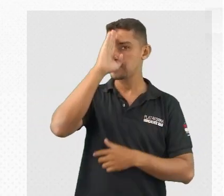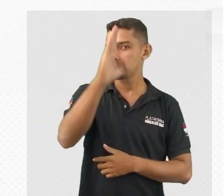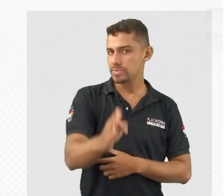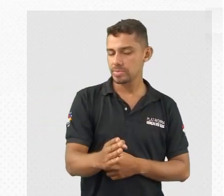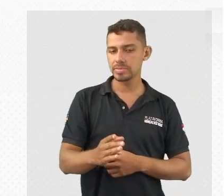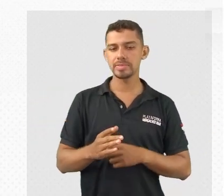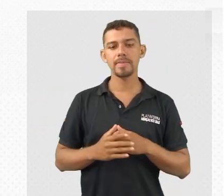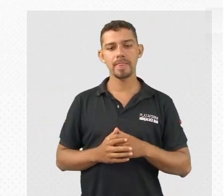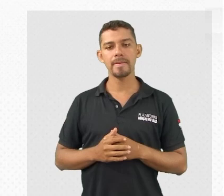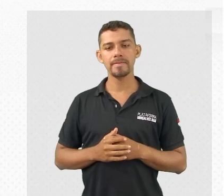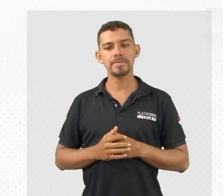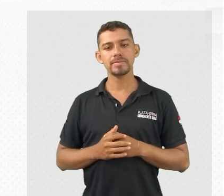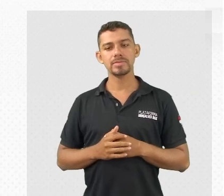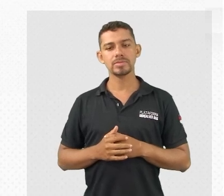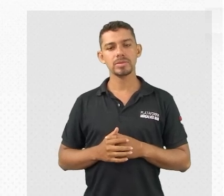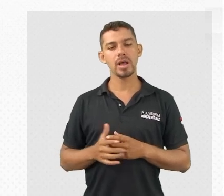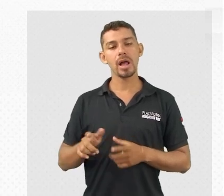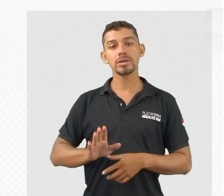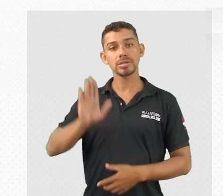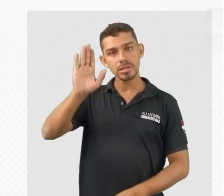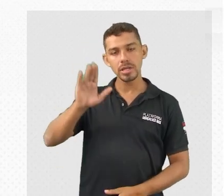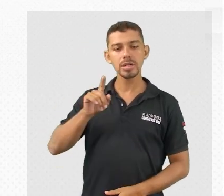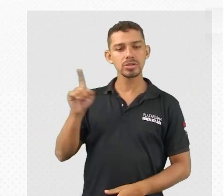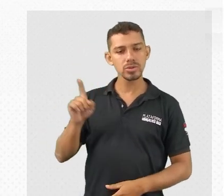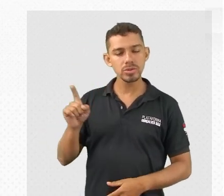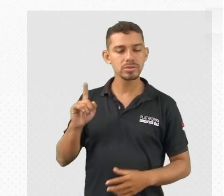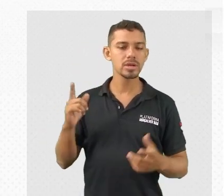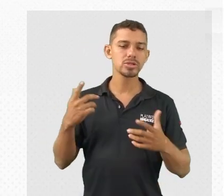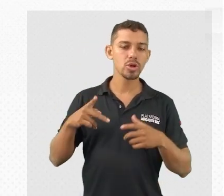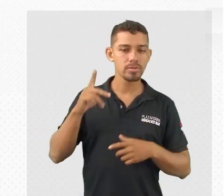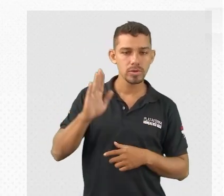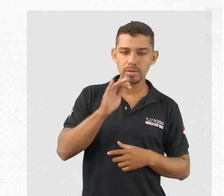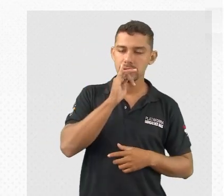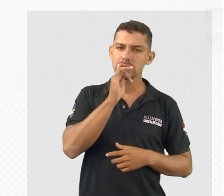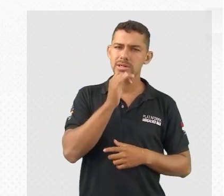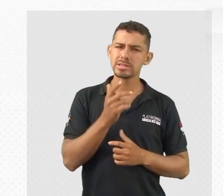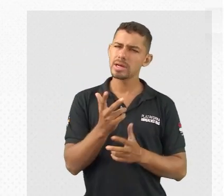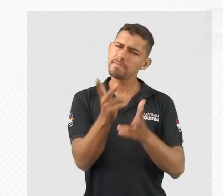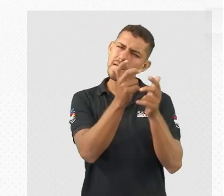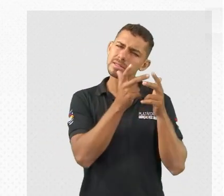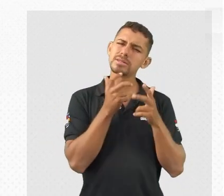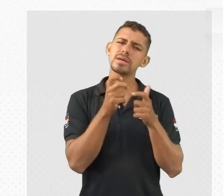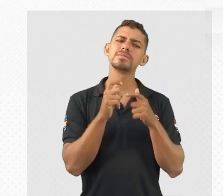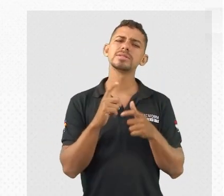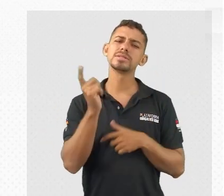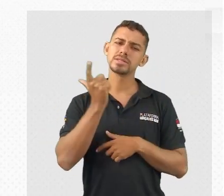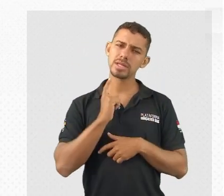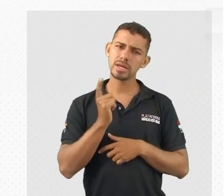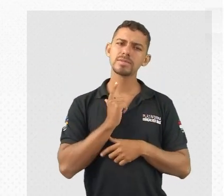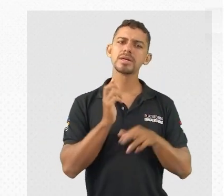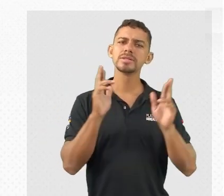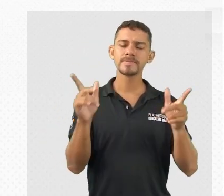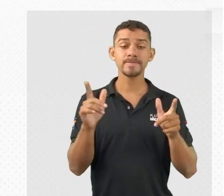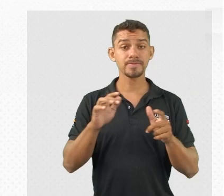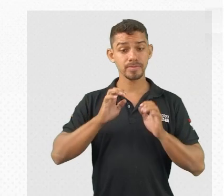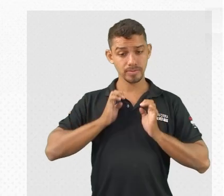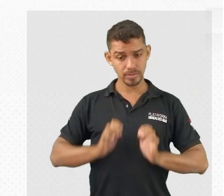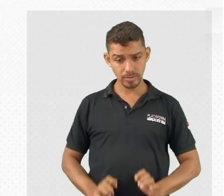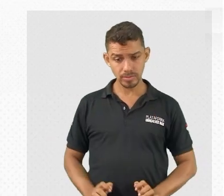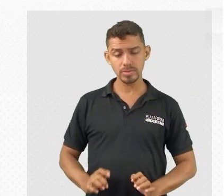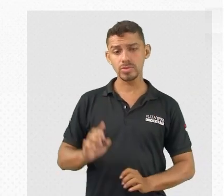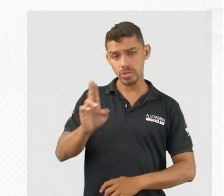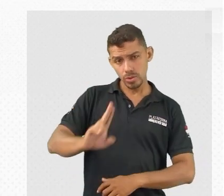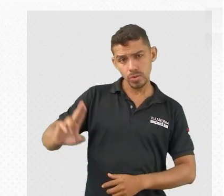diretamente aos seus eleitores, né, e ao seu público. Então a gente percebe que há uma diferença na ética que se